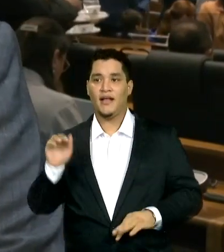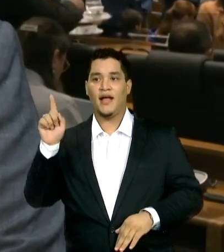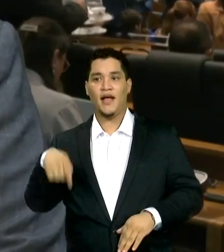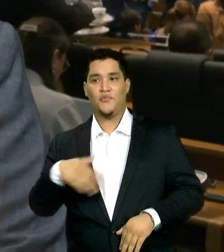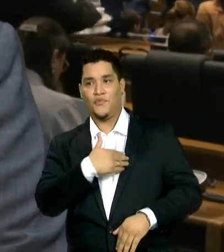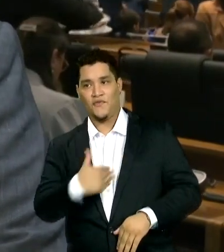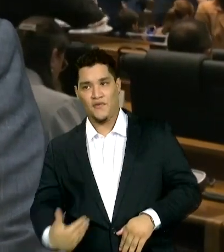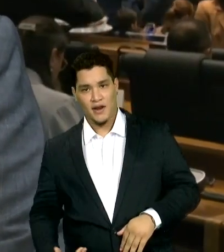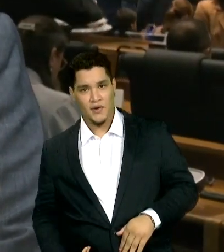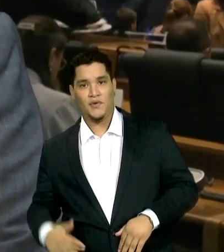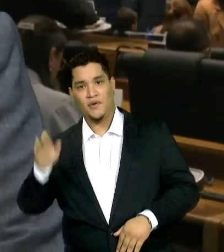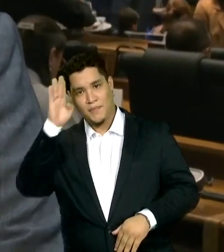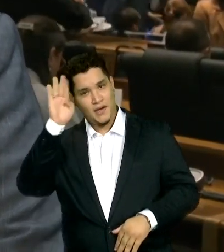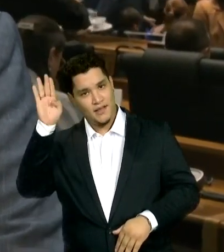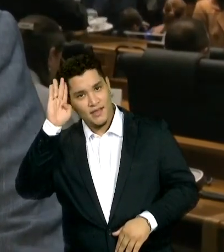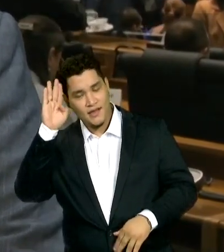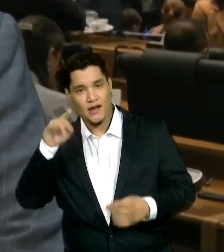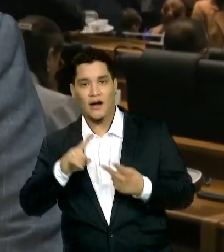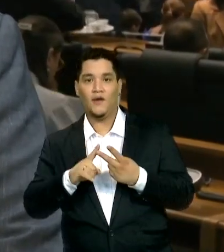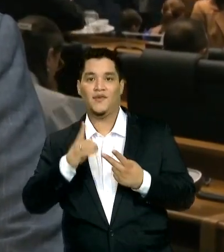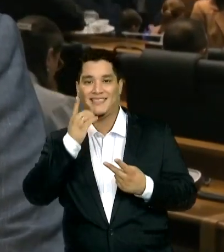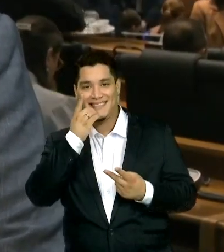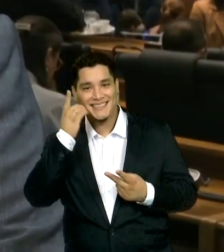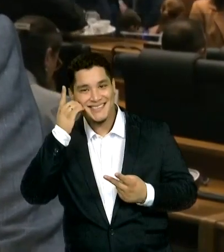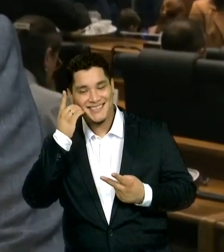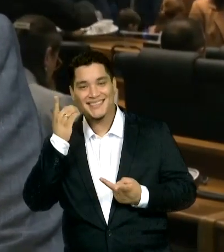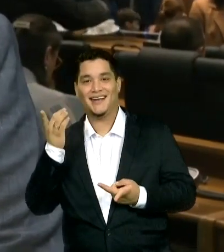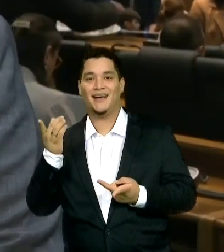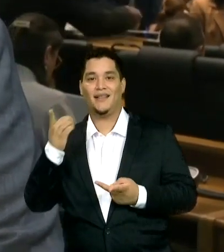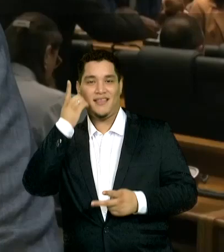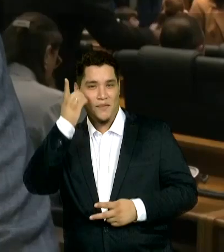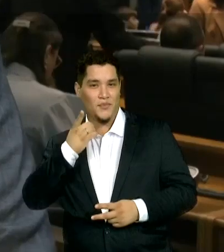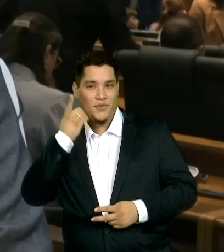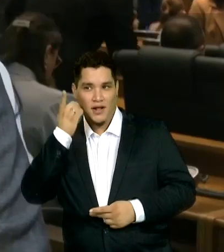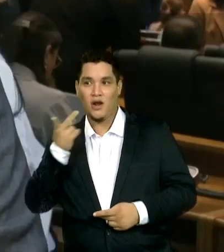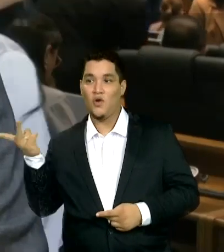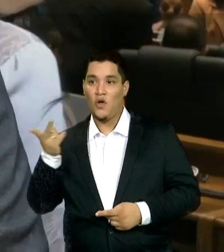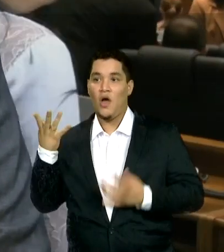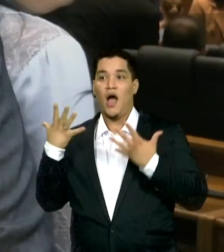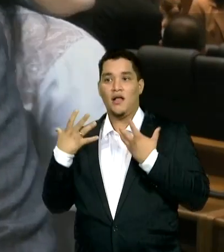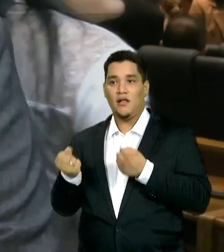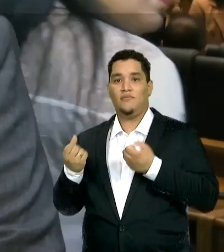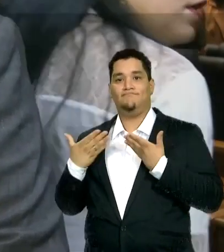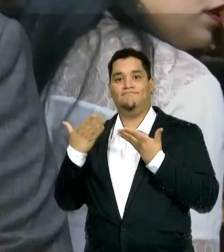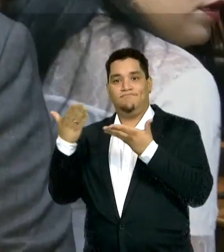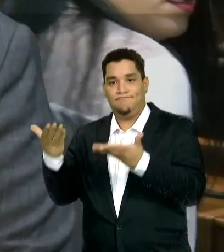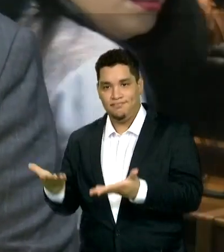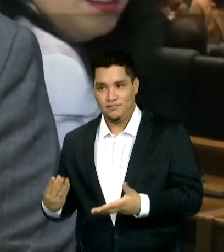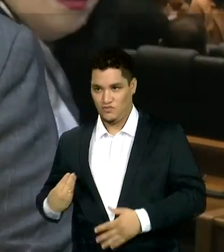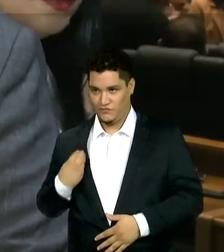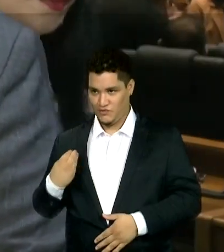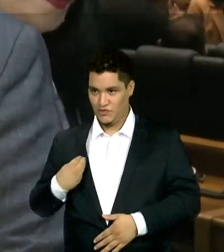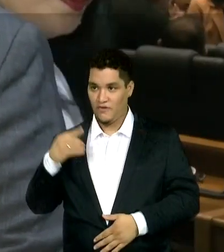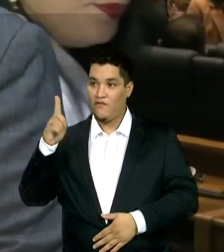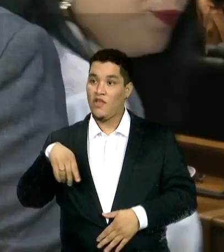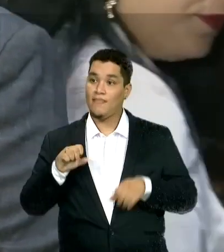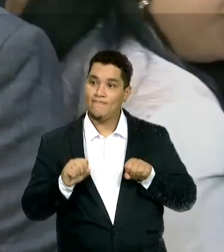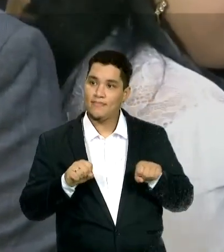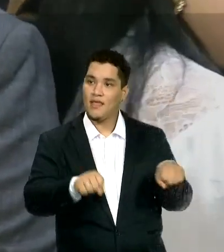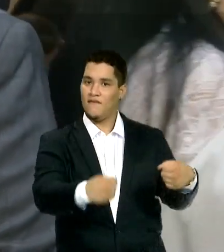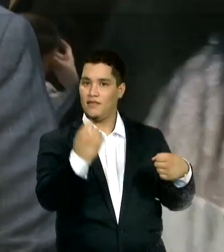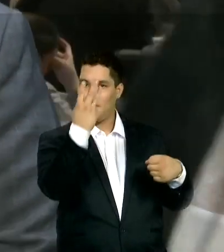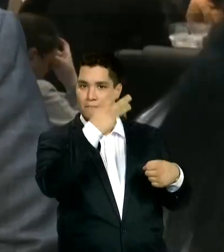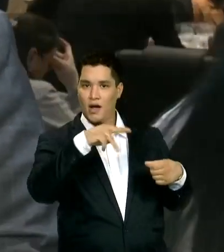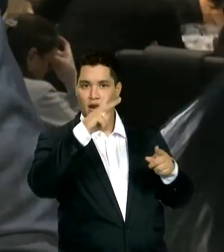esse gesto para que a gente pudesse estar aqui hoje, sempre com o objetivo de defender os interesses da população do Maranhão, muito otimista, muito alegre, muito feliz,